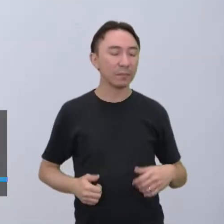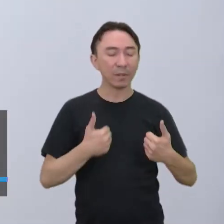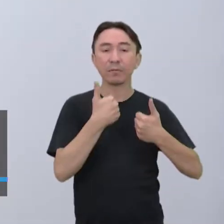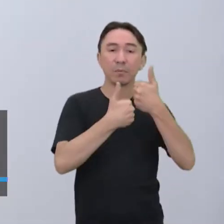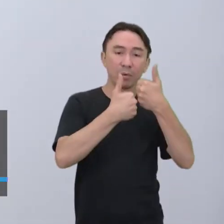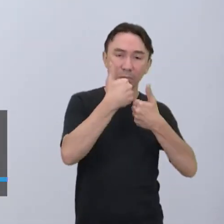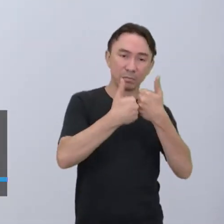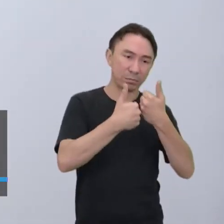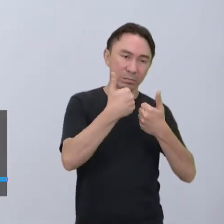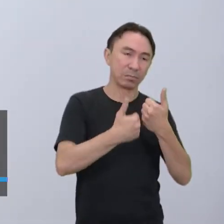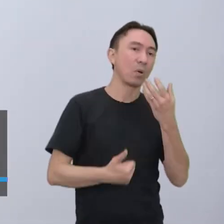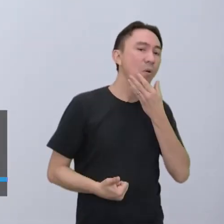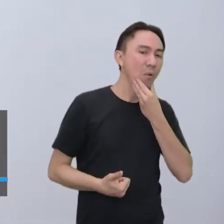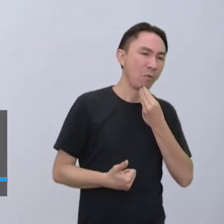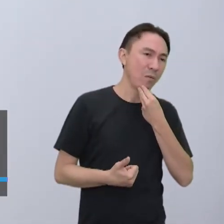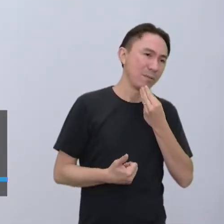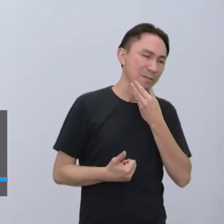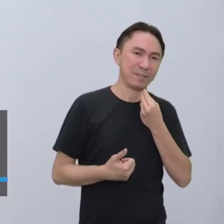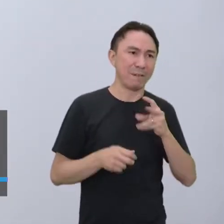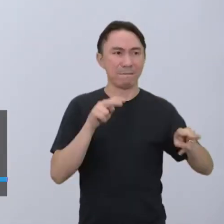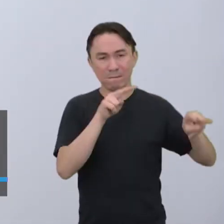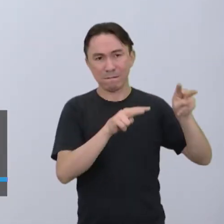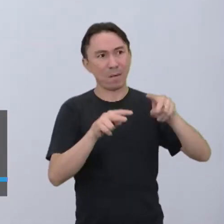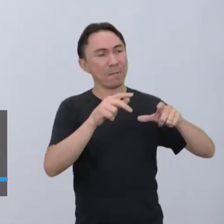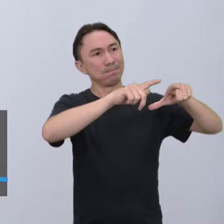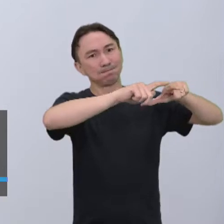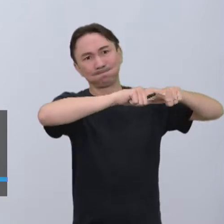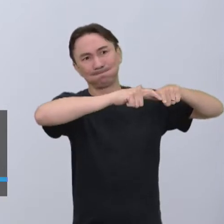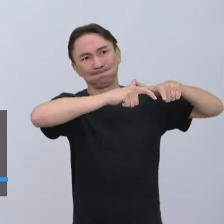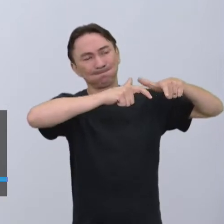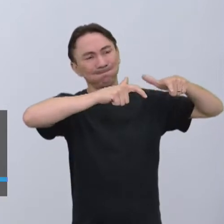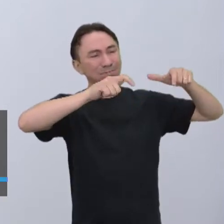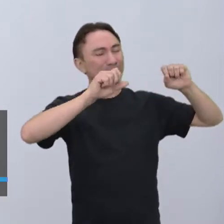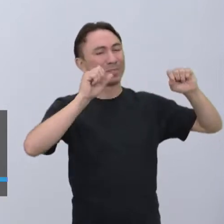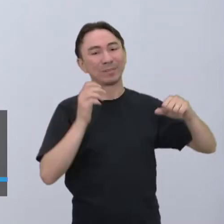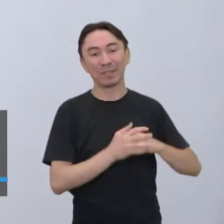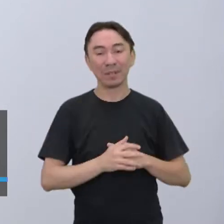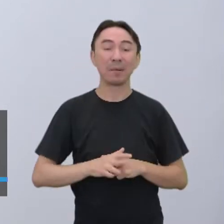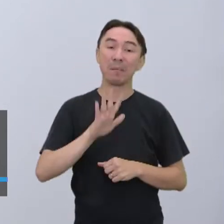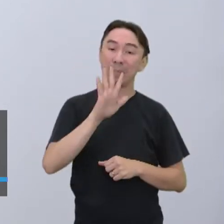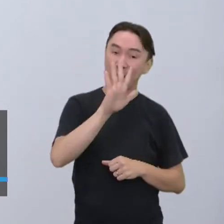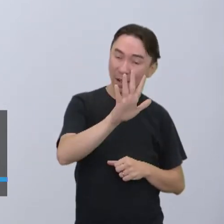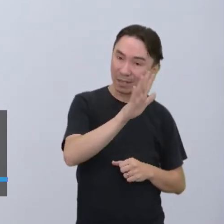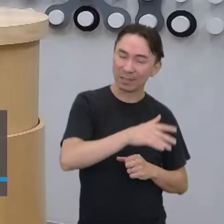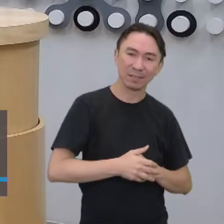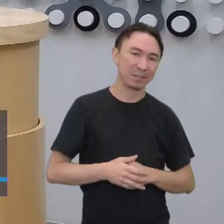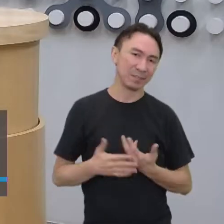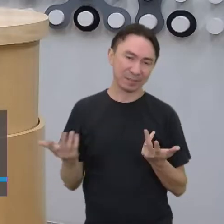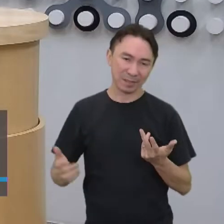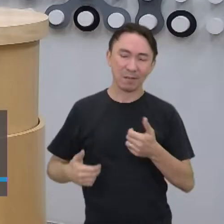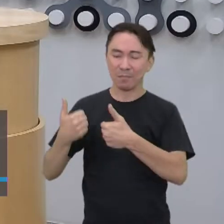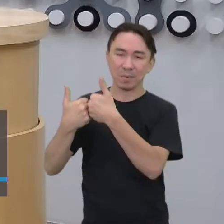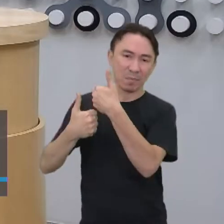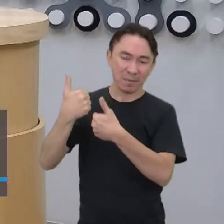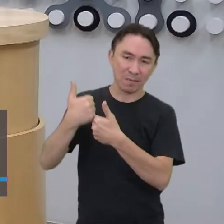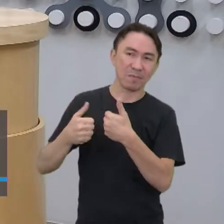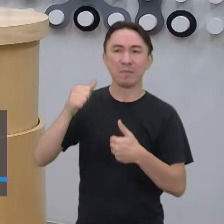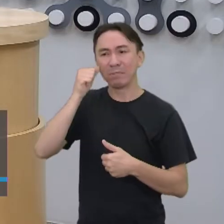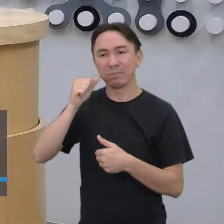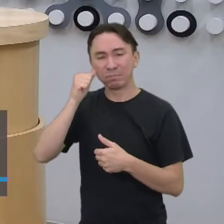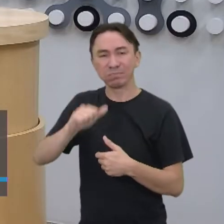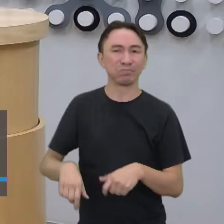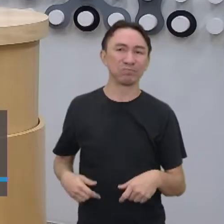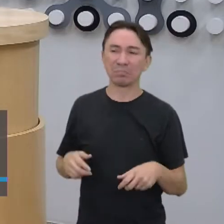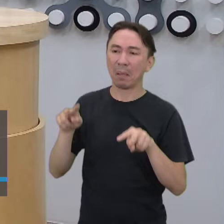masculino, a visibilidade que ele tem no Brasil é enorme em relação aos outros esportes. E ao futebol feminino, isso aí é visível. É visível. A investigação científica,